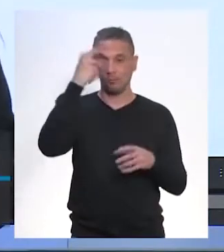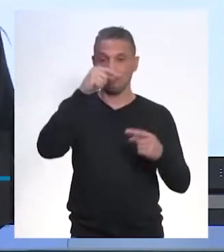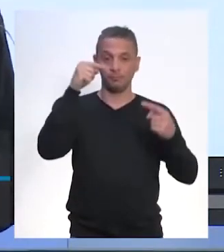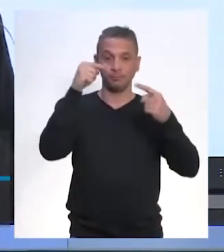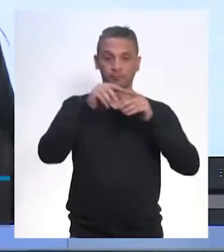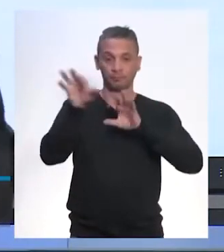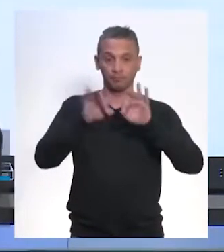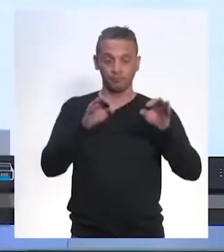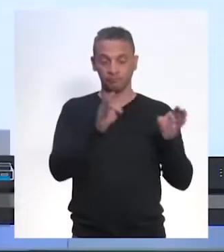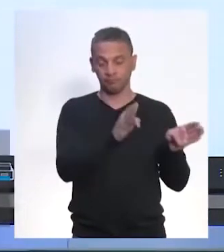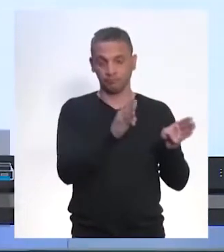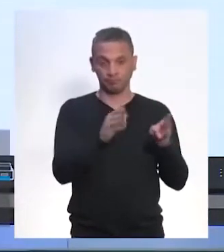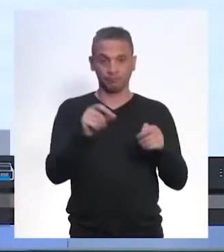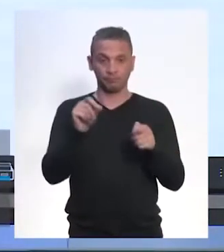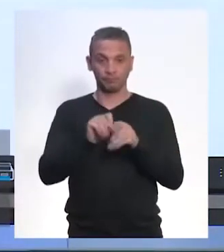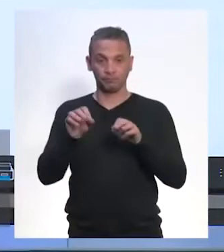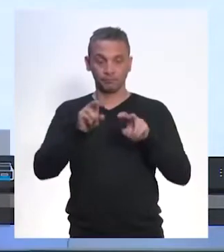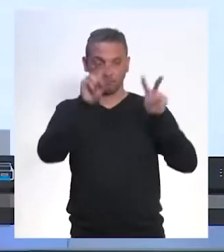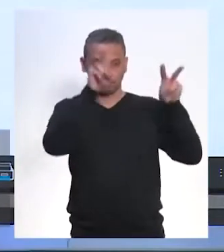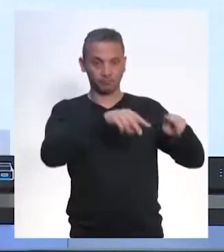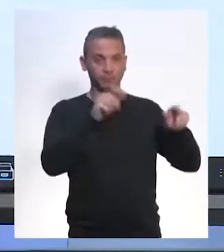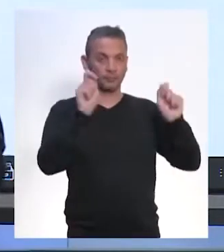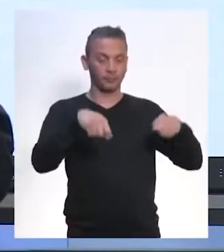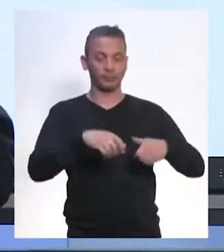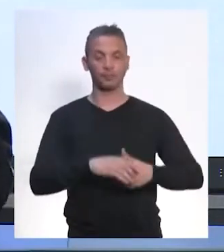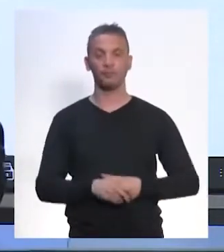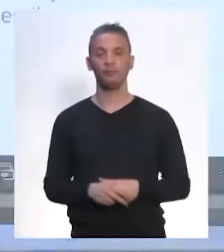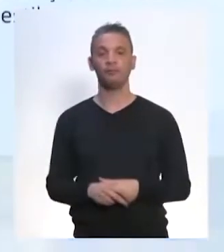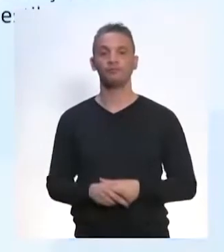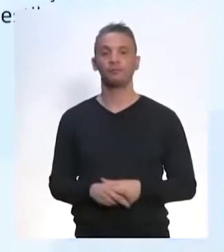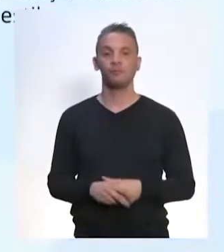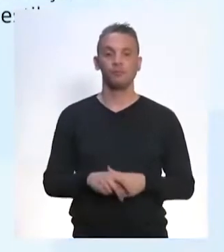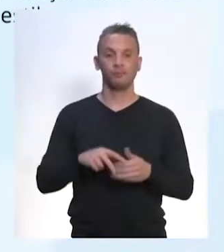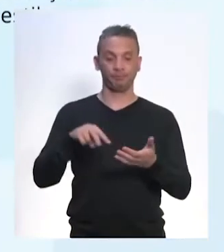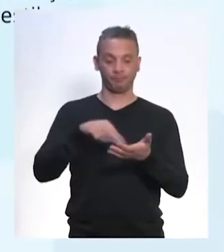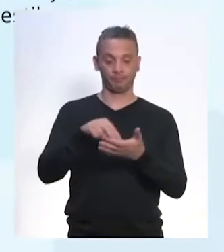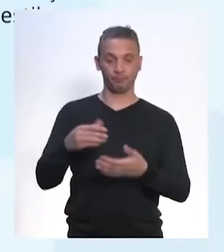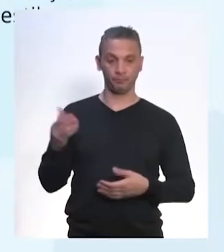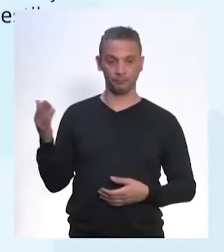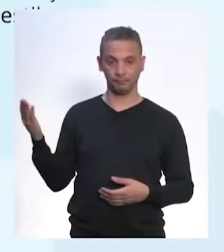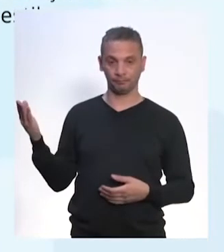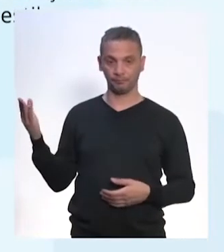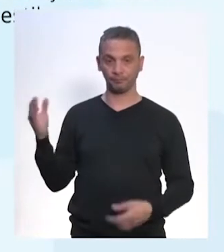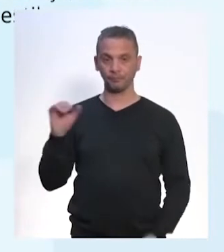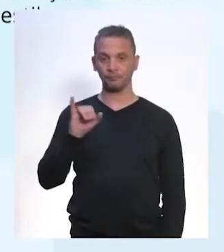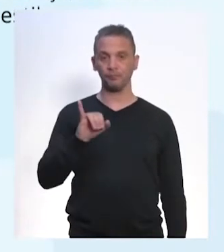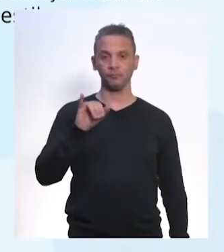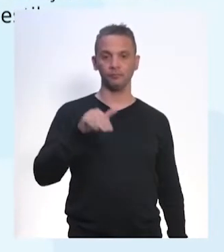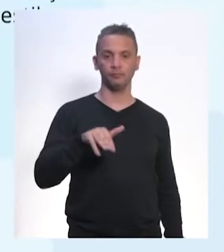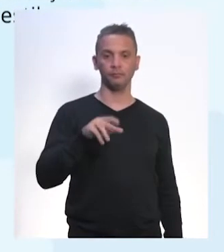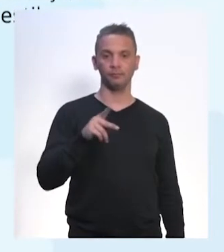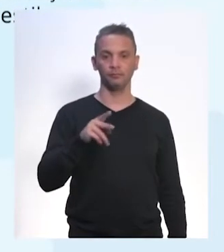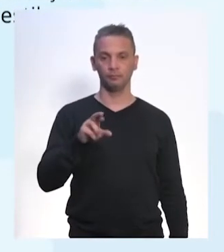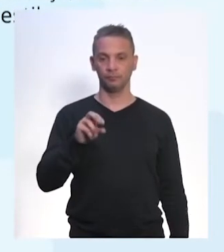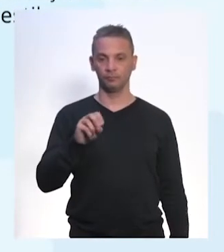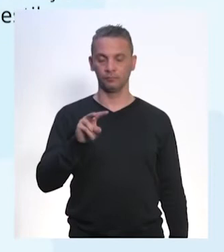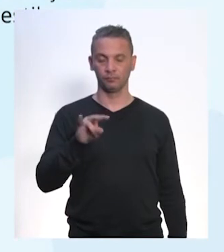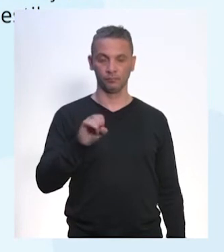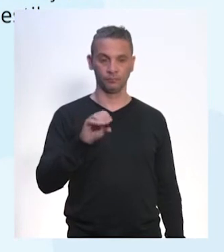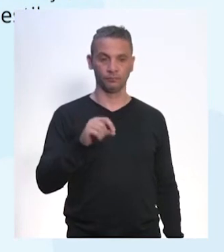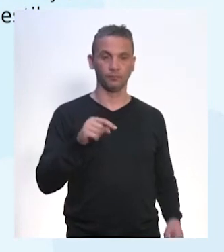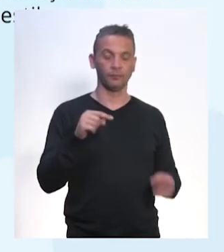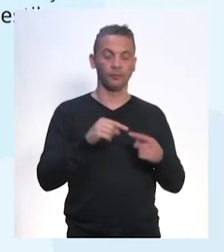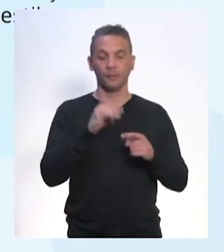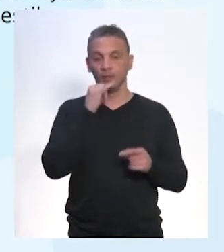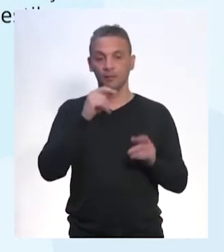mais harmonioso para que a gente assista, tá? As danças de improviso, gente, na maioria, elas têm um caráter popular, como as street